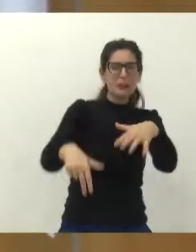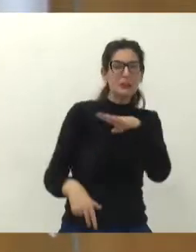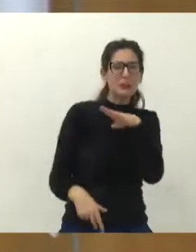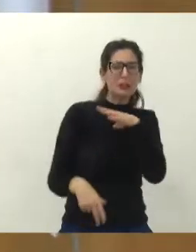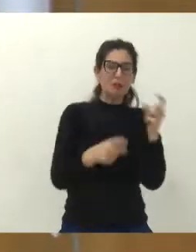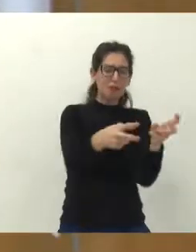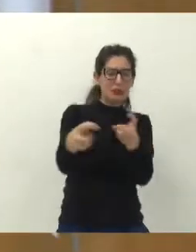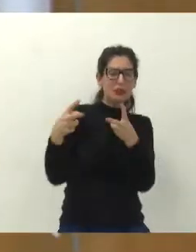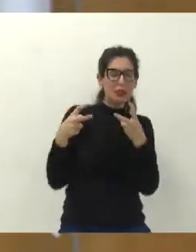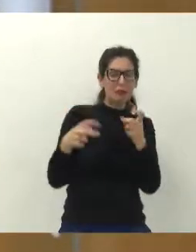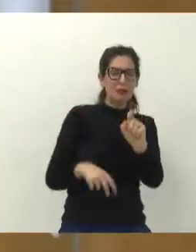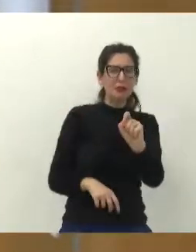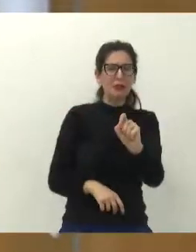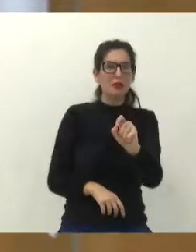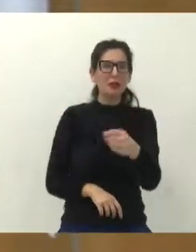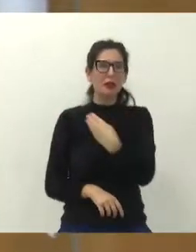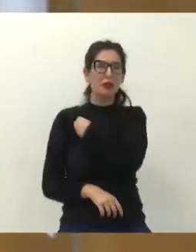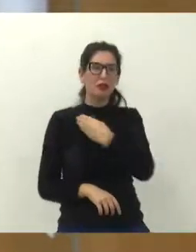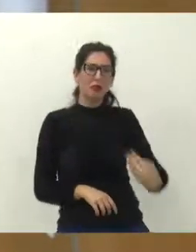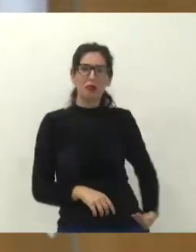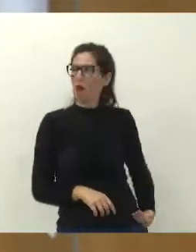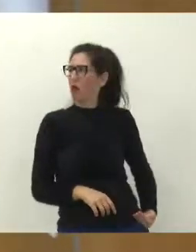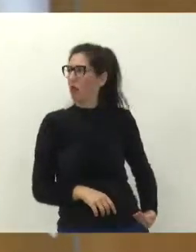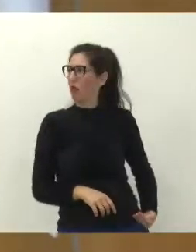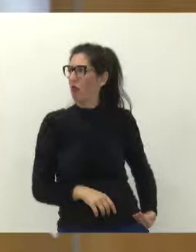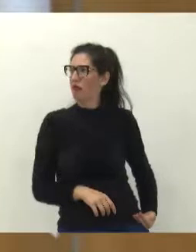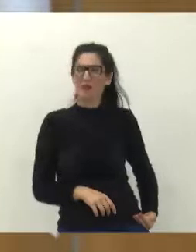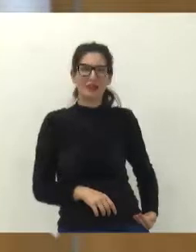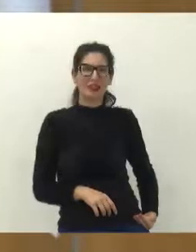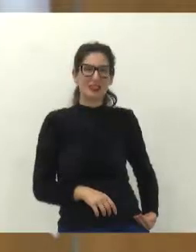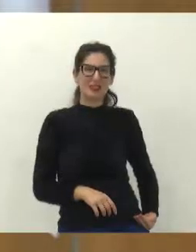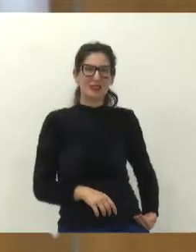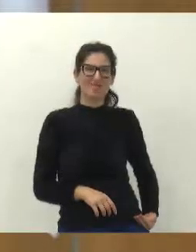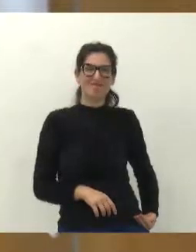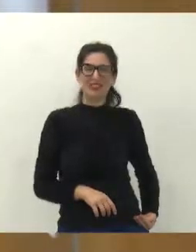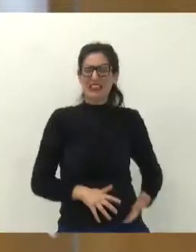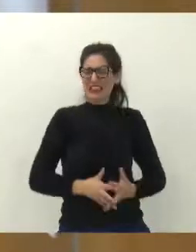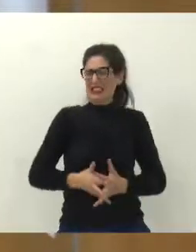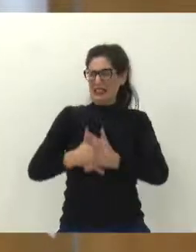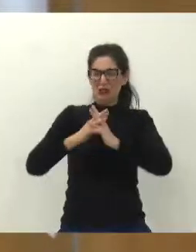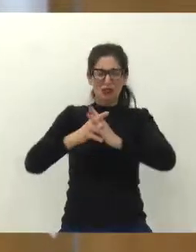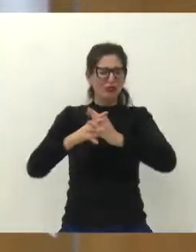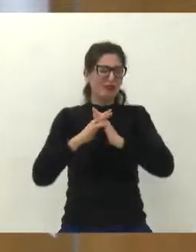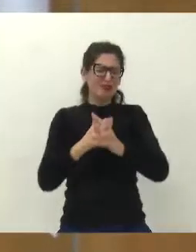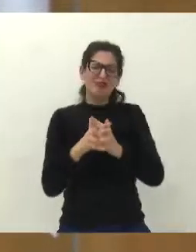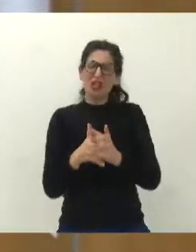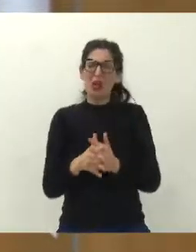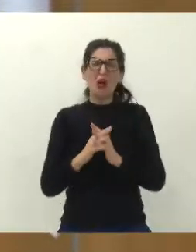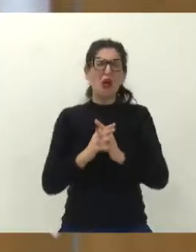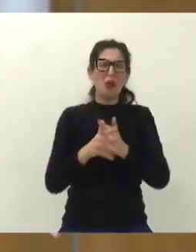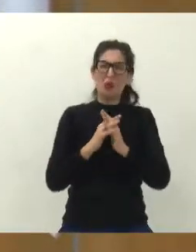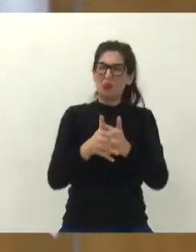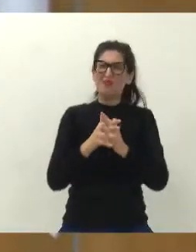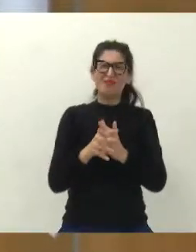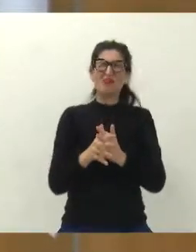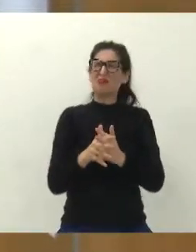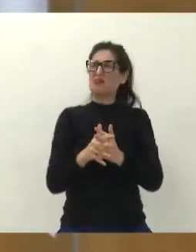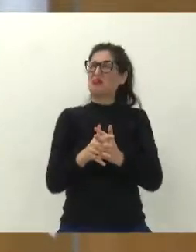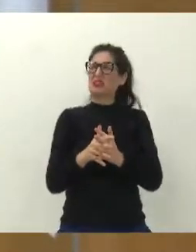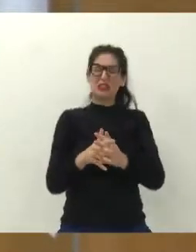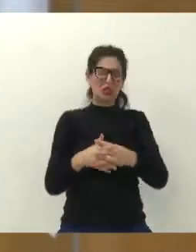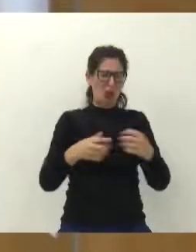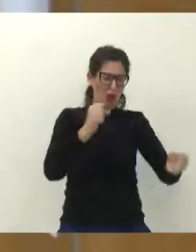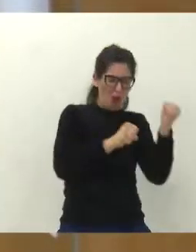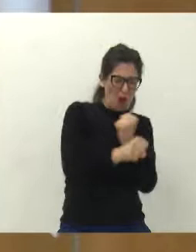o governo parece que está um pouco perdido nas suas ações com relação a obras. Tenho